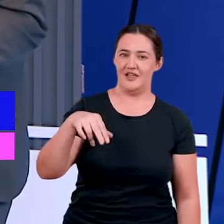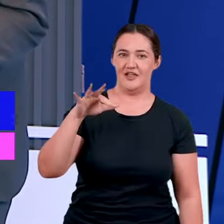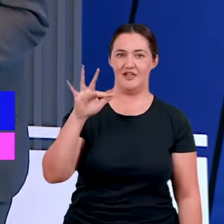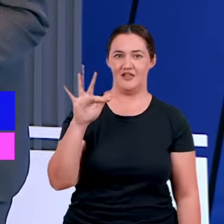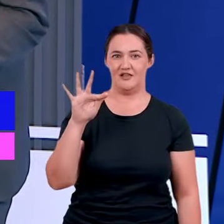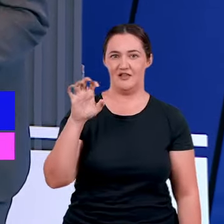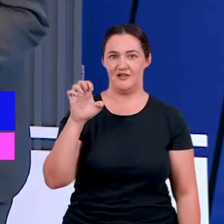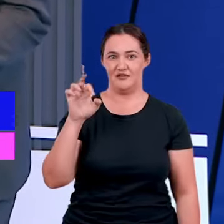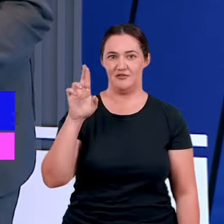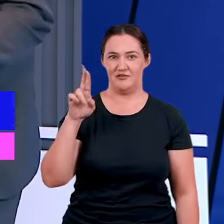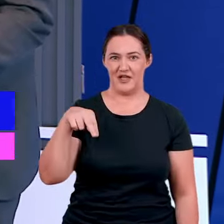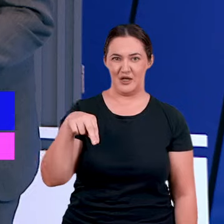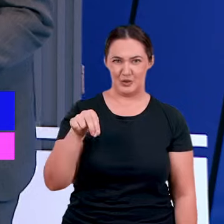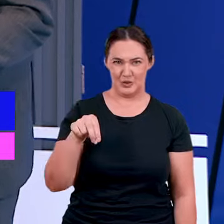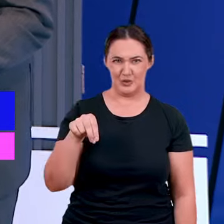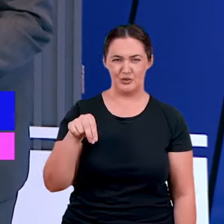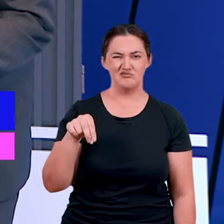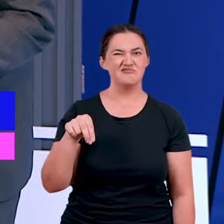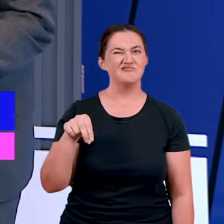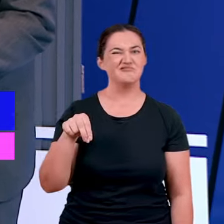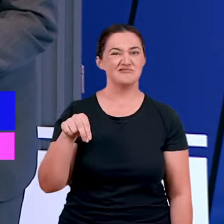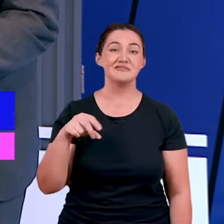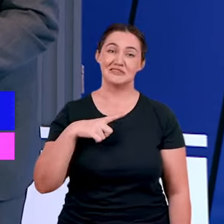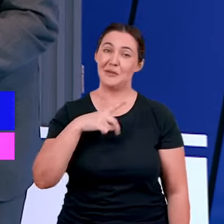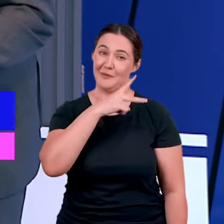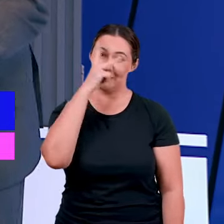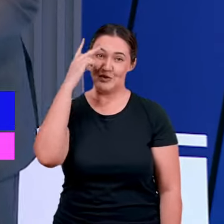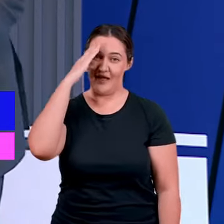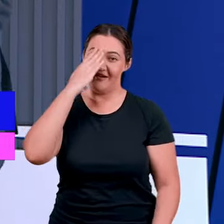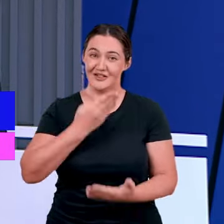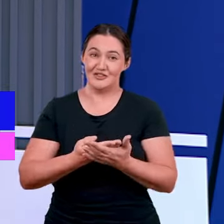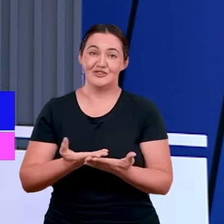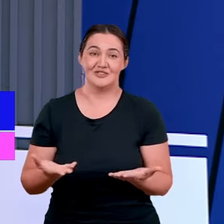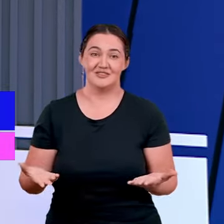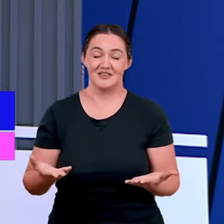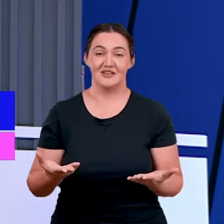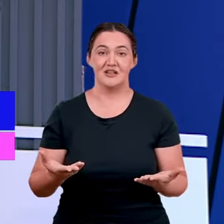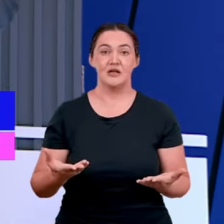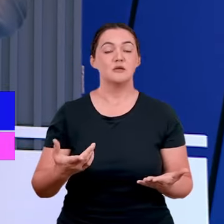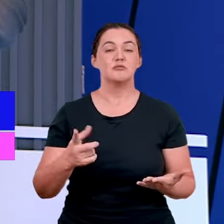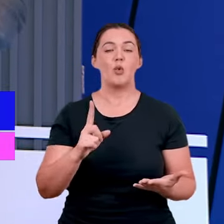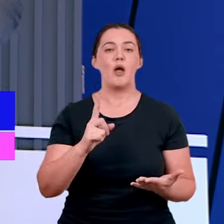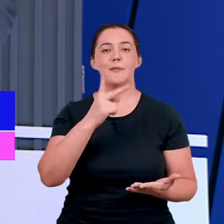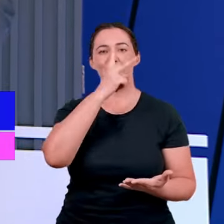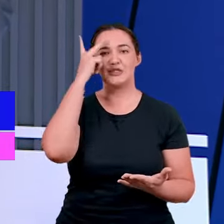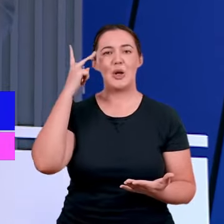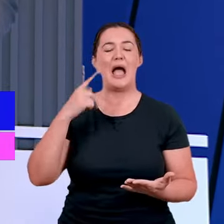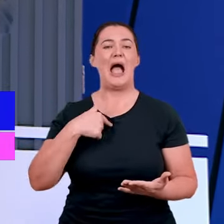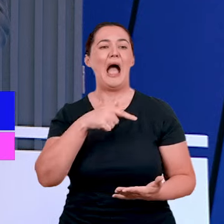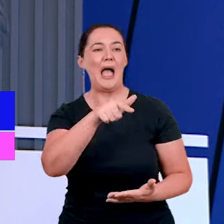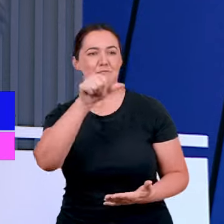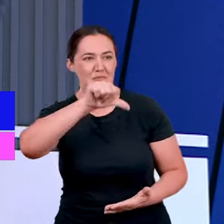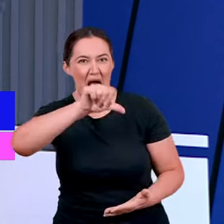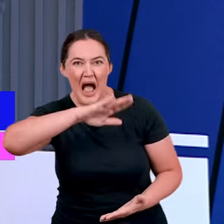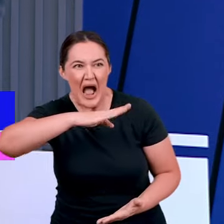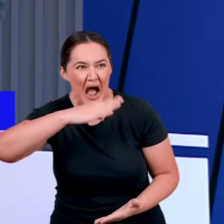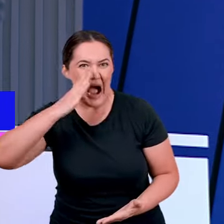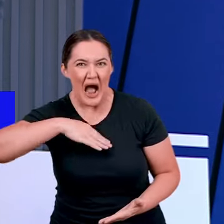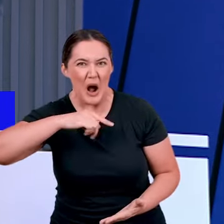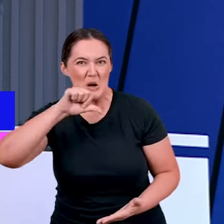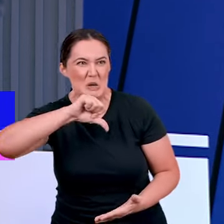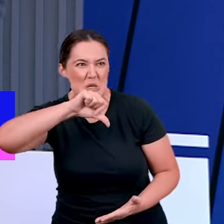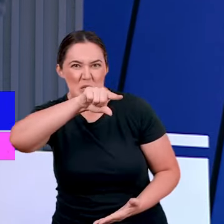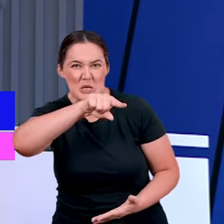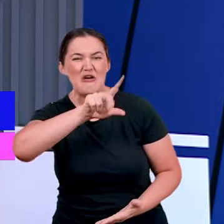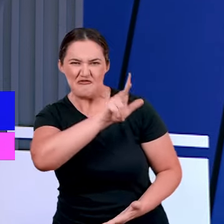que existe um inferno hoje acontecendo. Então, as pessoas que vivem nessa vida aqui, que não foram pessoas boas, que não andaram com